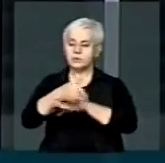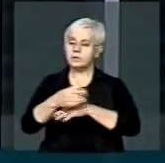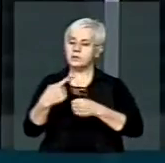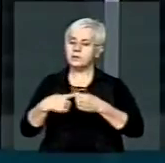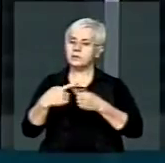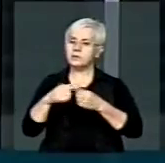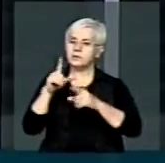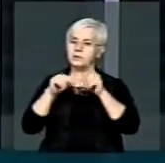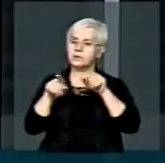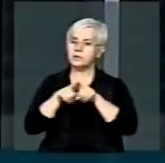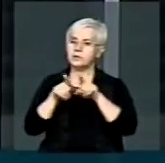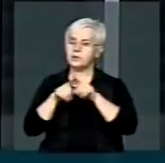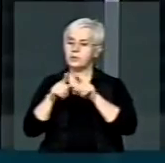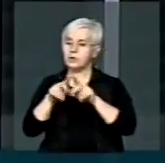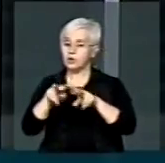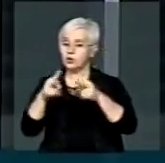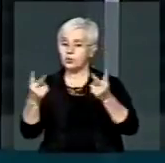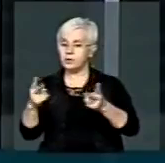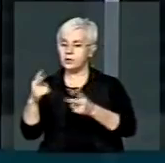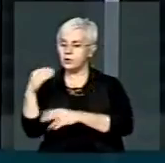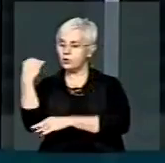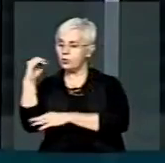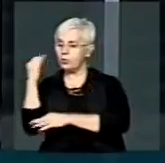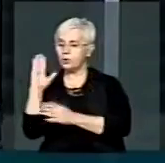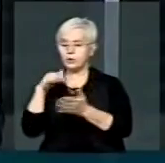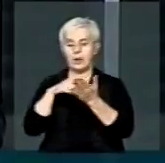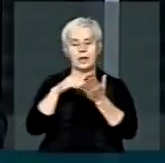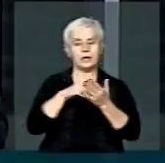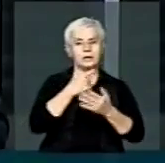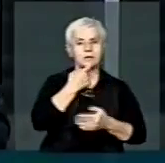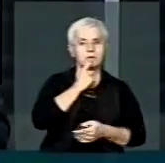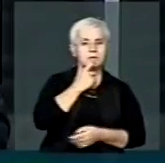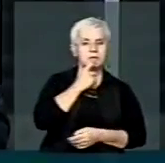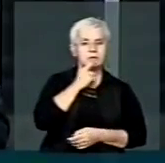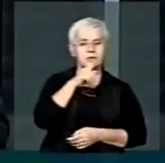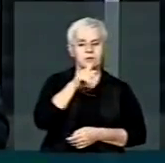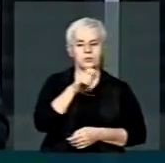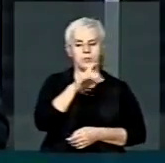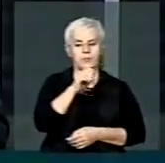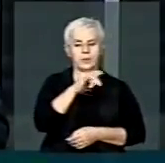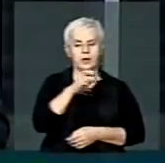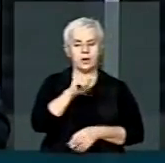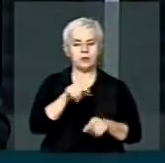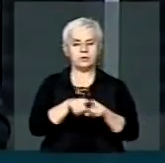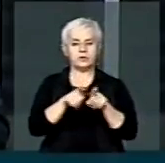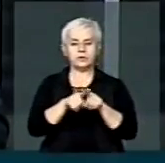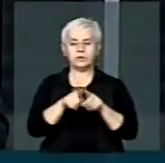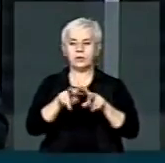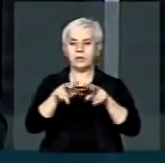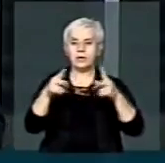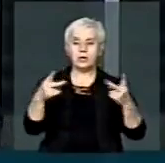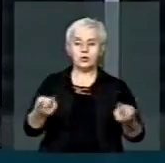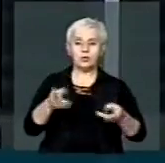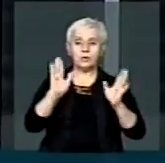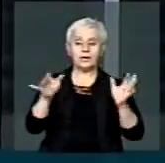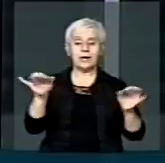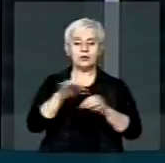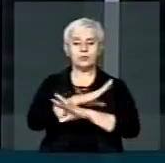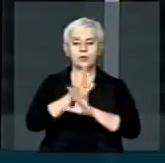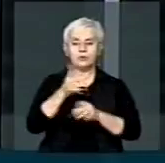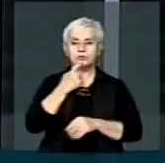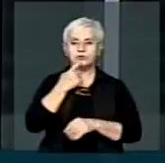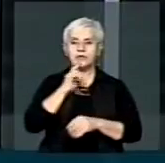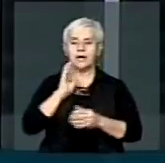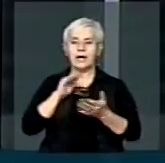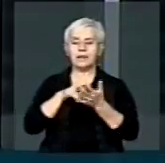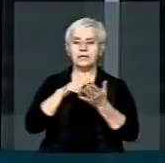duplicando de Porto Alegre a Pelotas, que já está praticamente pronta a duplicação de Pelotas a Rio Grande, que